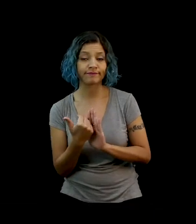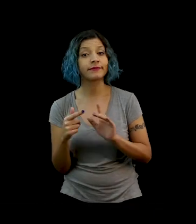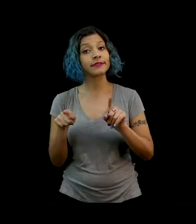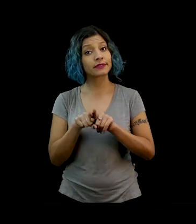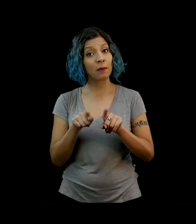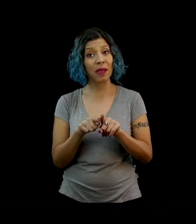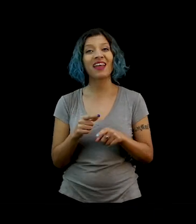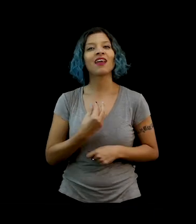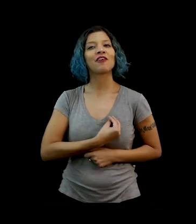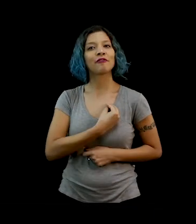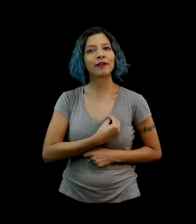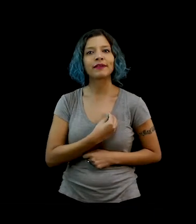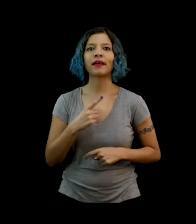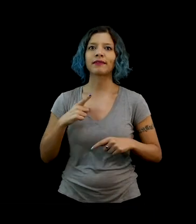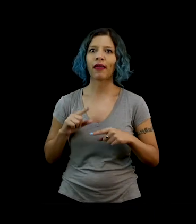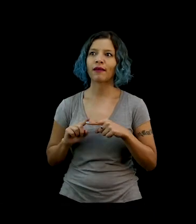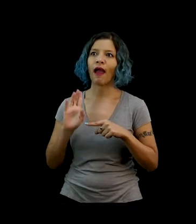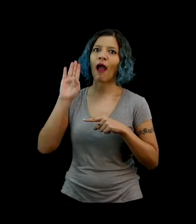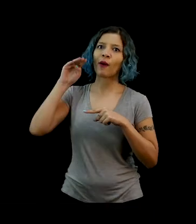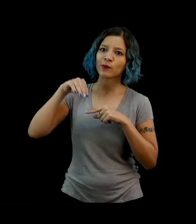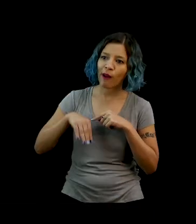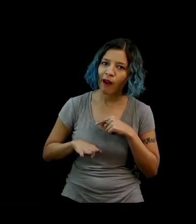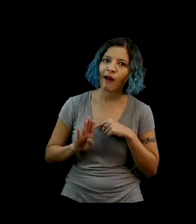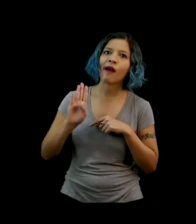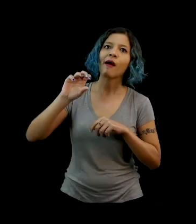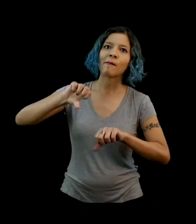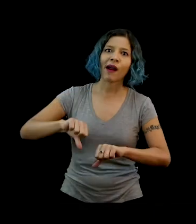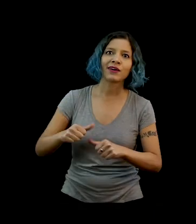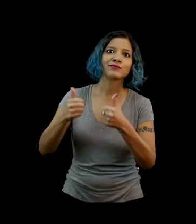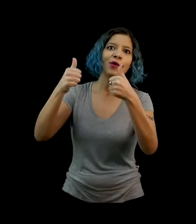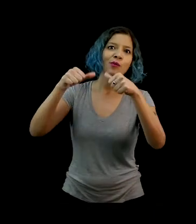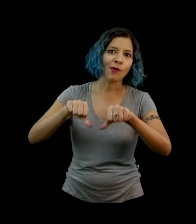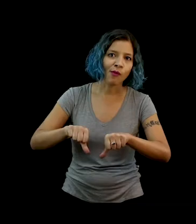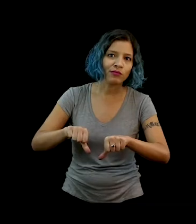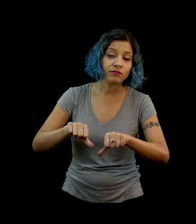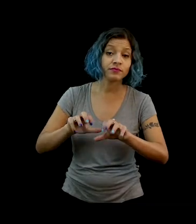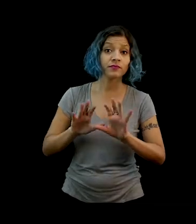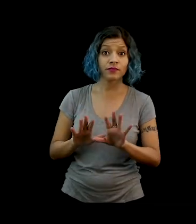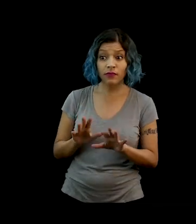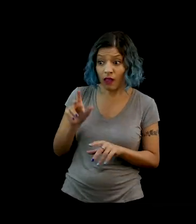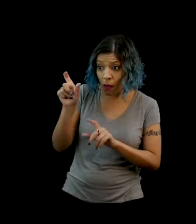pessoas produzindo o mesmo conteúdo que você e dá uma certa confiança